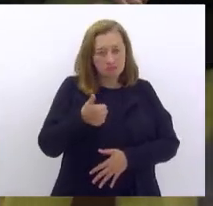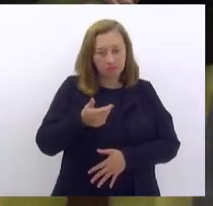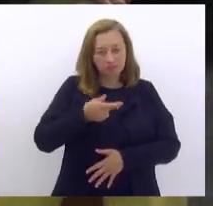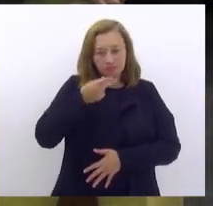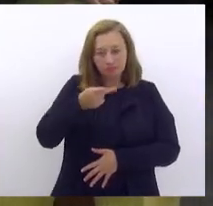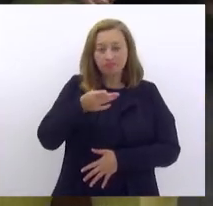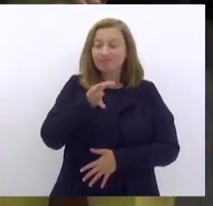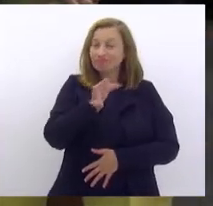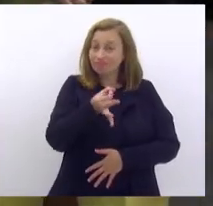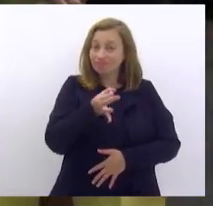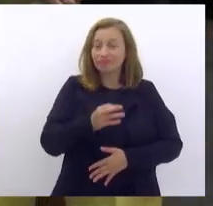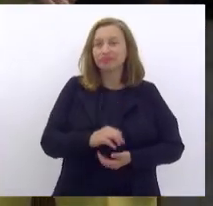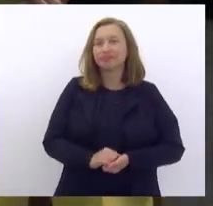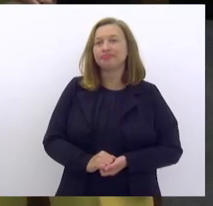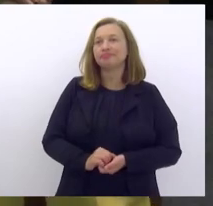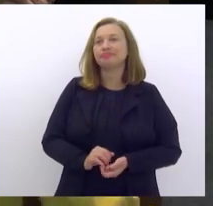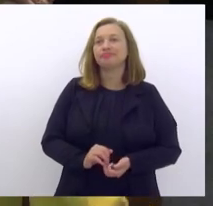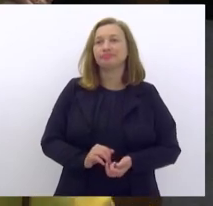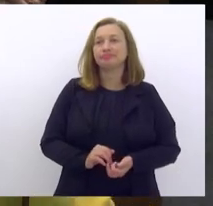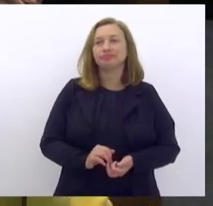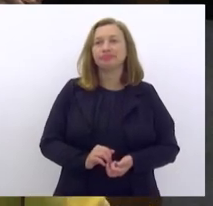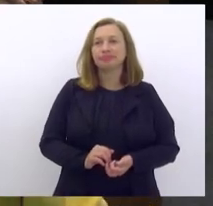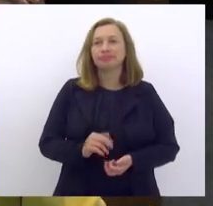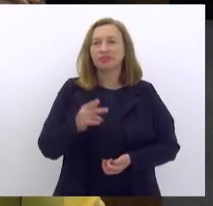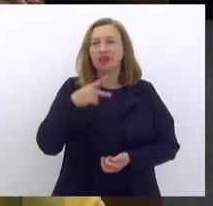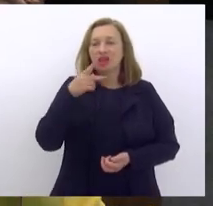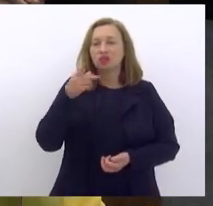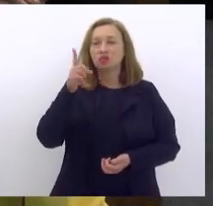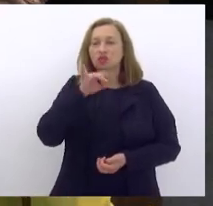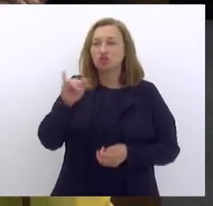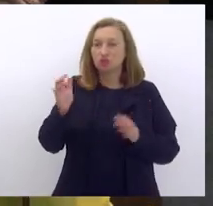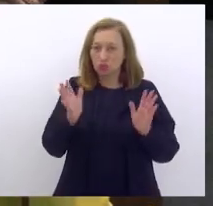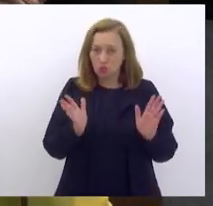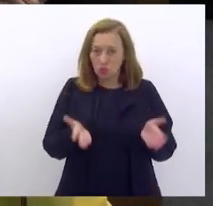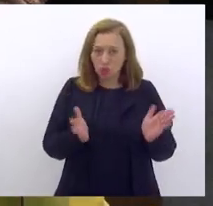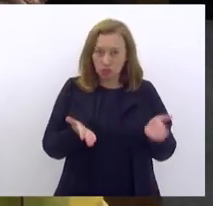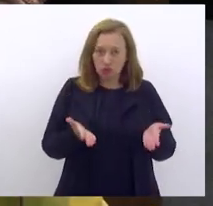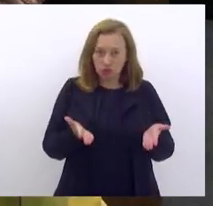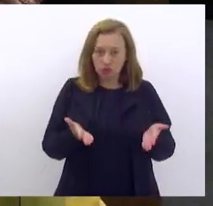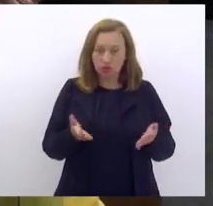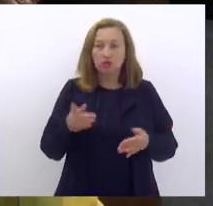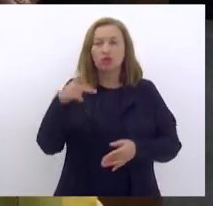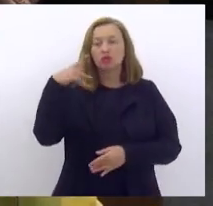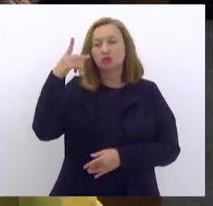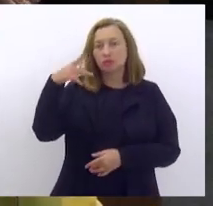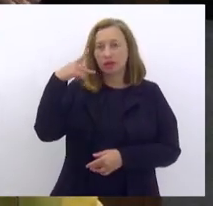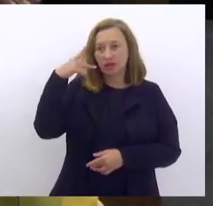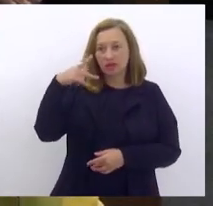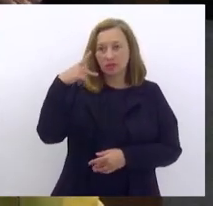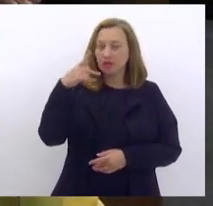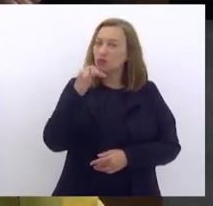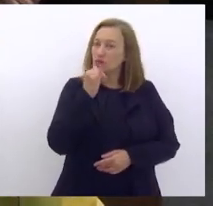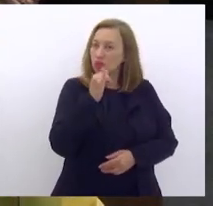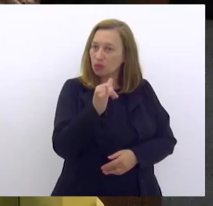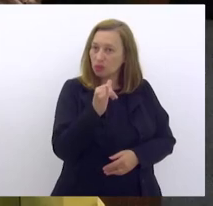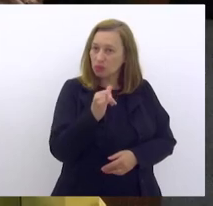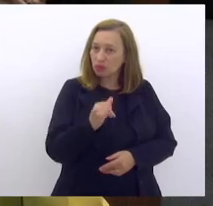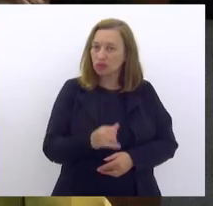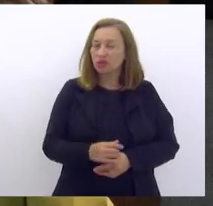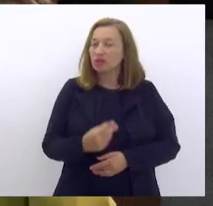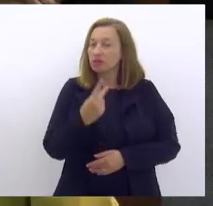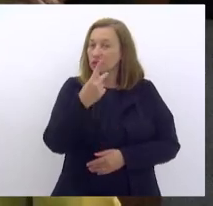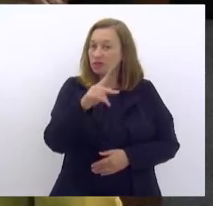é exatamente para dizer que no dia de hoje, o Parlamento Fluminense, sob a